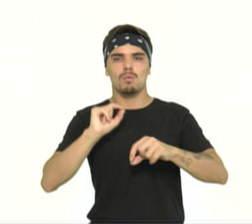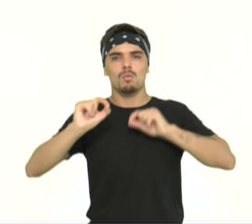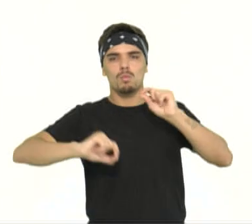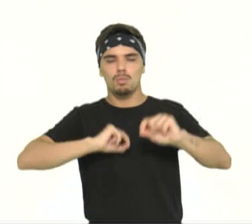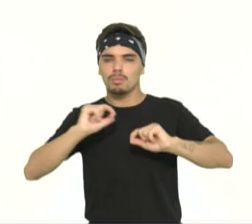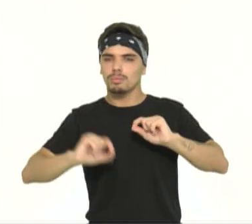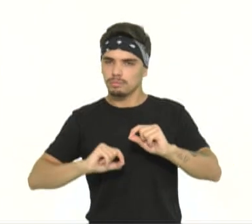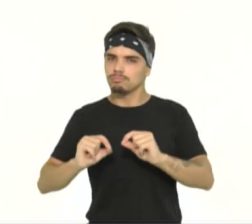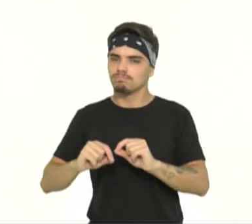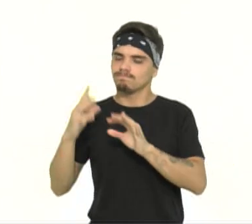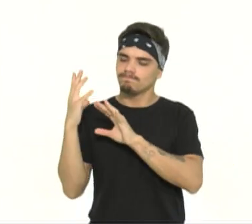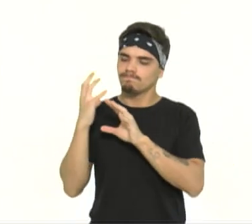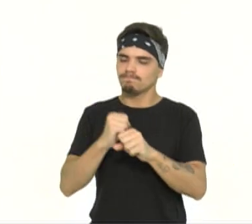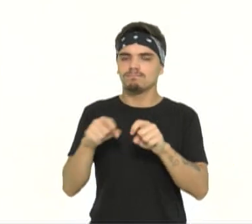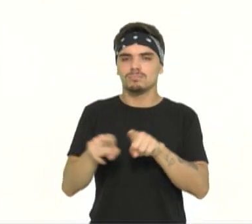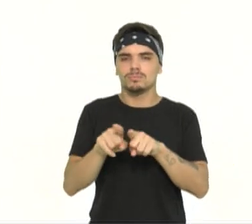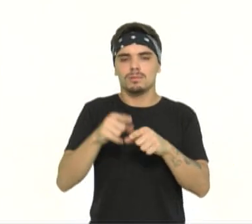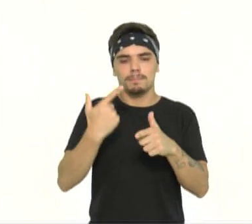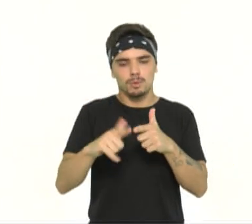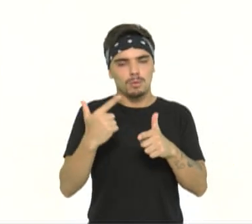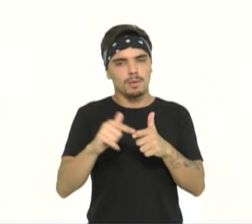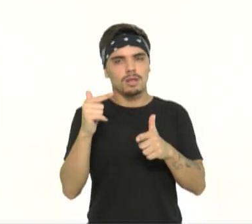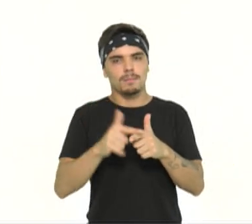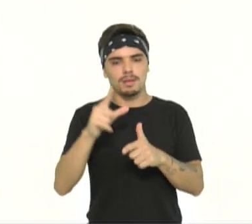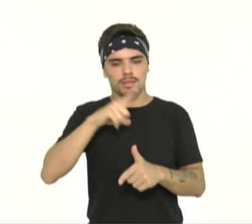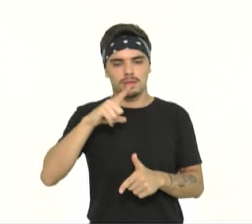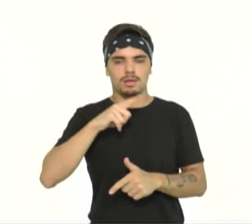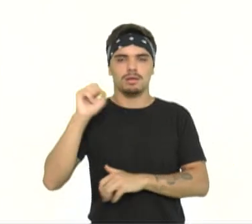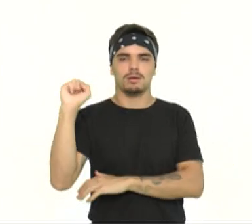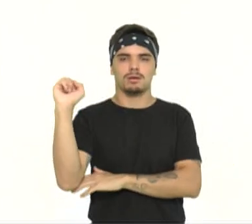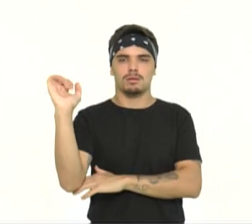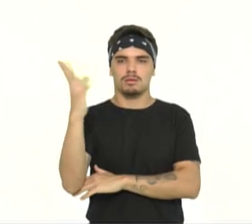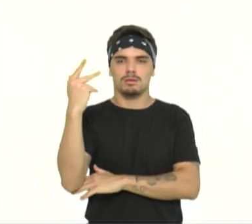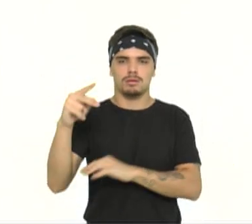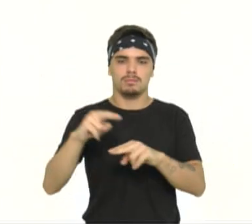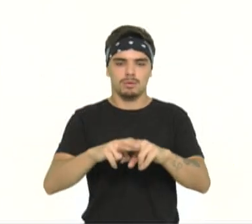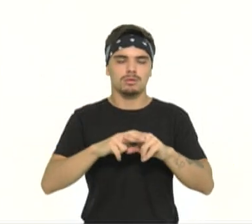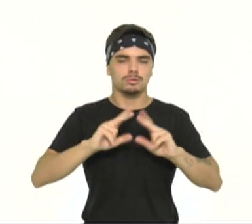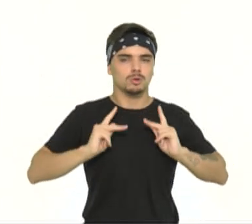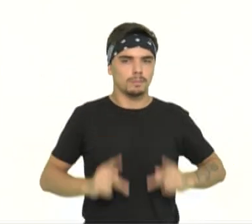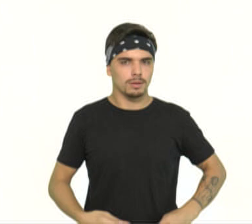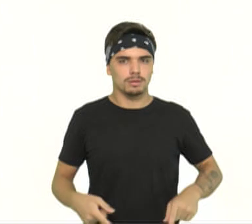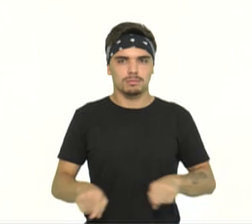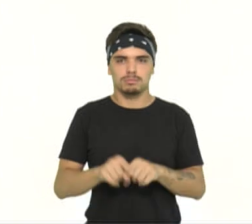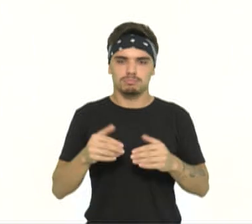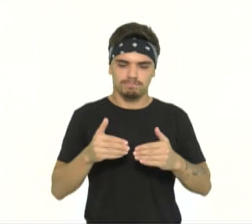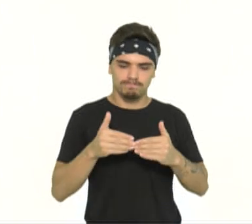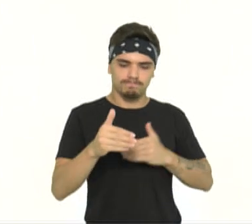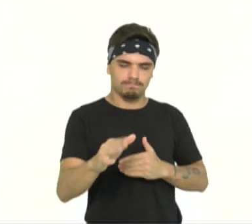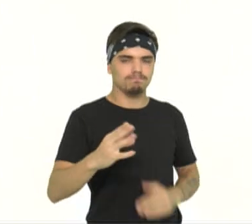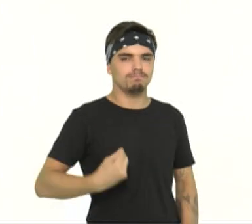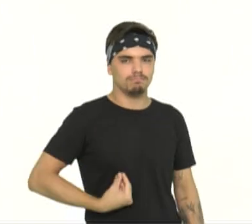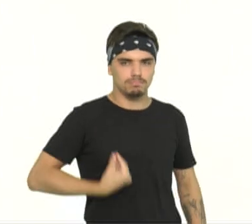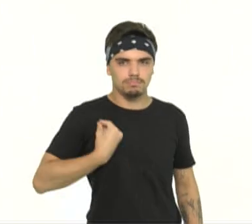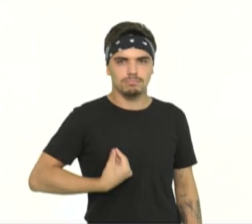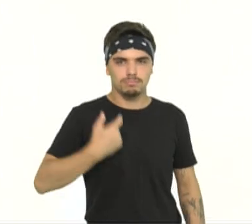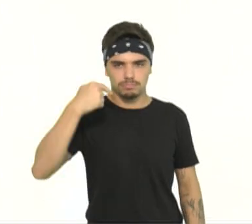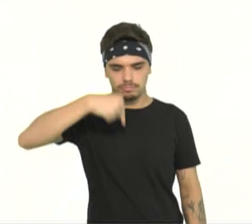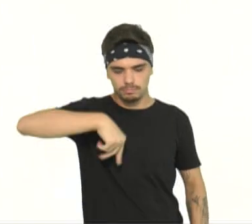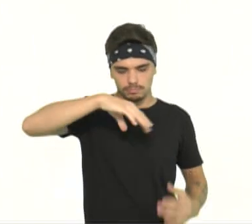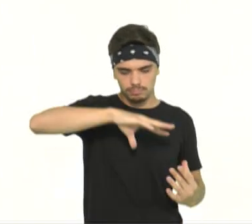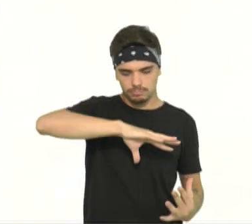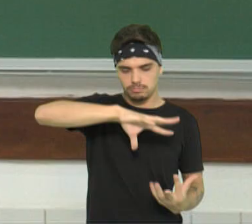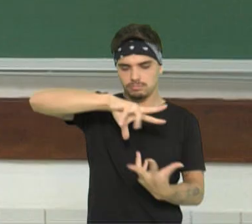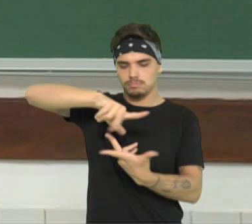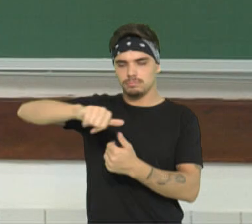né, ao notar os problemas gerados ao meio ambiente e ao próprio ser humano, que são decorrentes da nossa presença no planeta. A gente